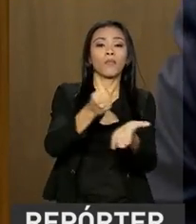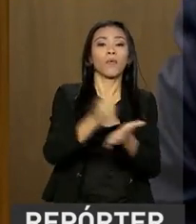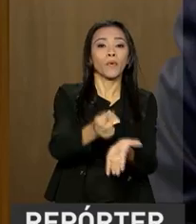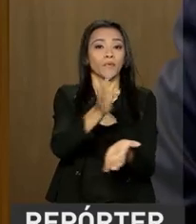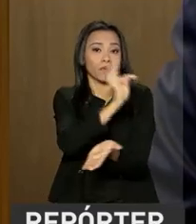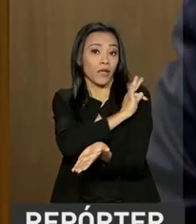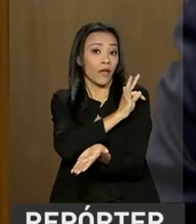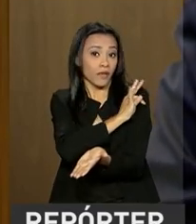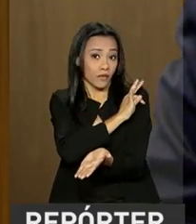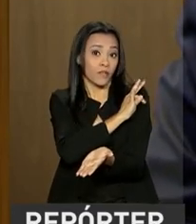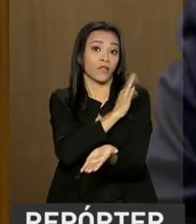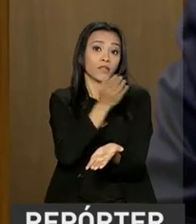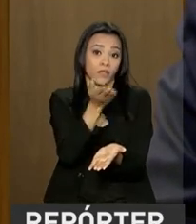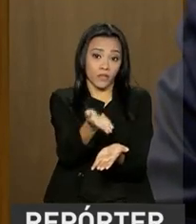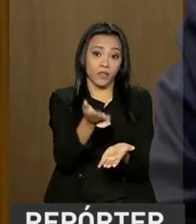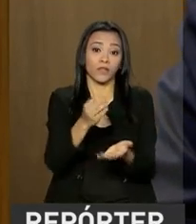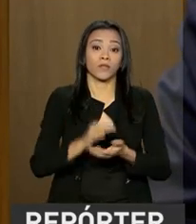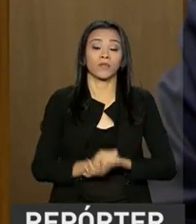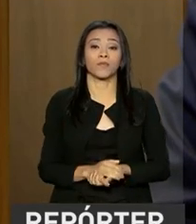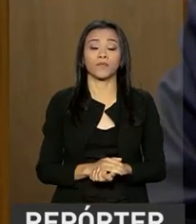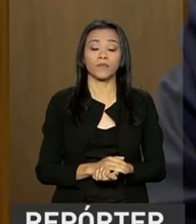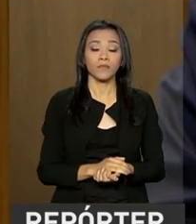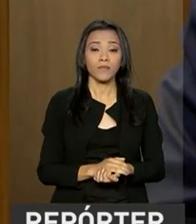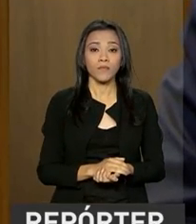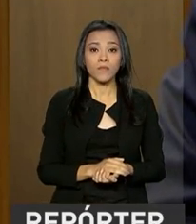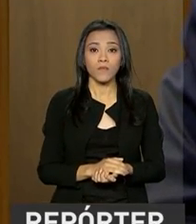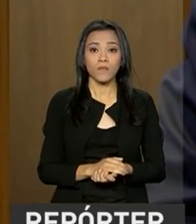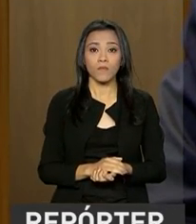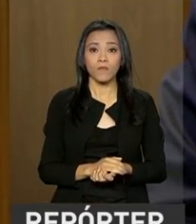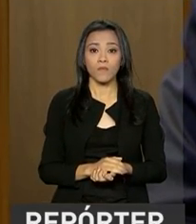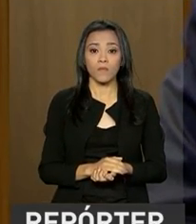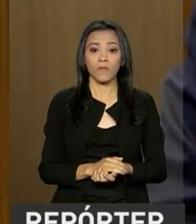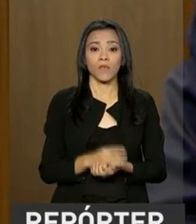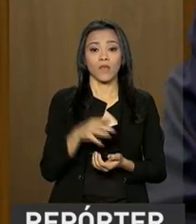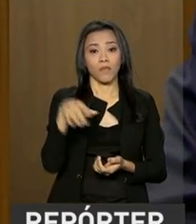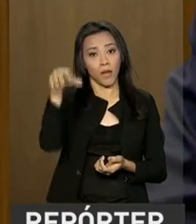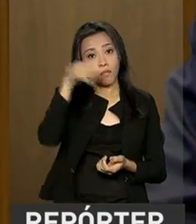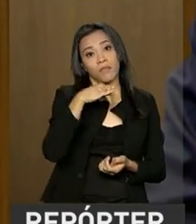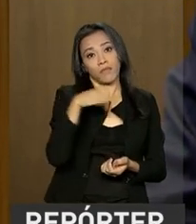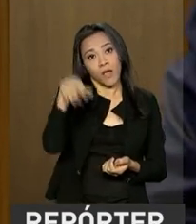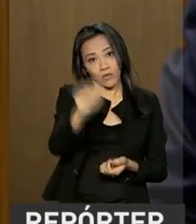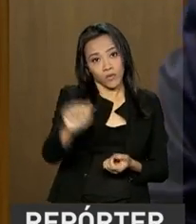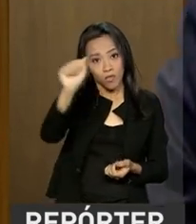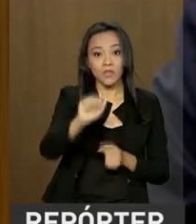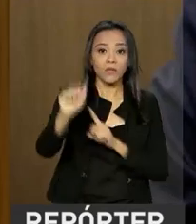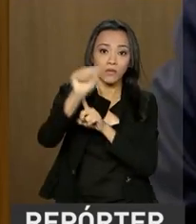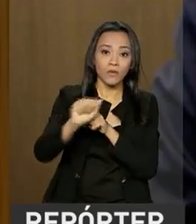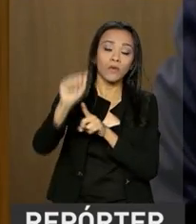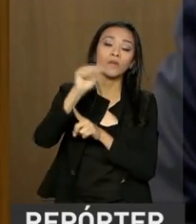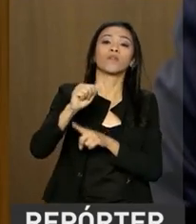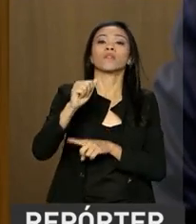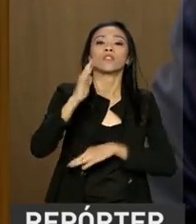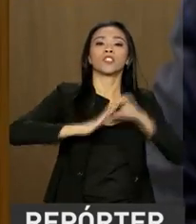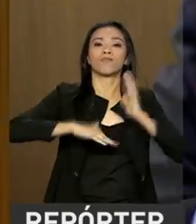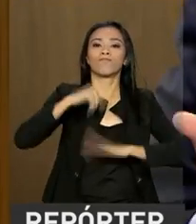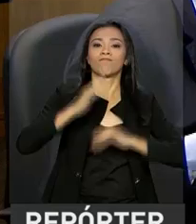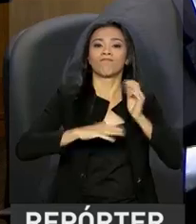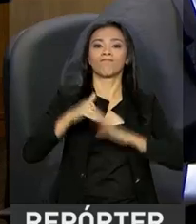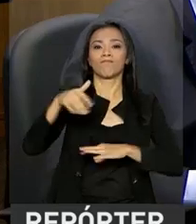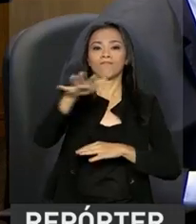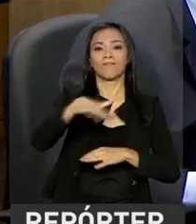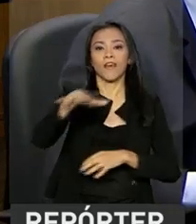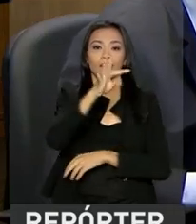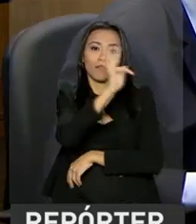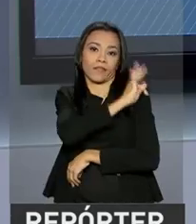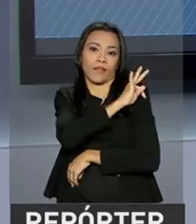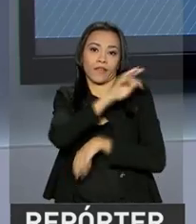assistência técnica com a a as ater né os as associações de técnicos eh no interior técnicos na